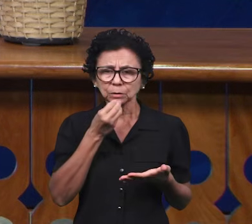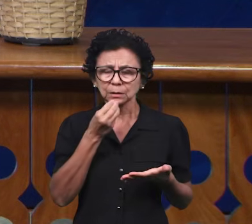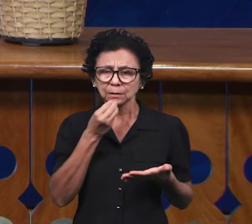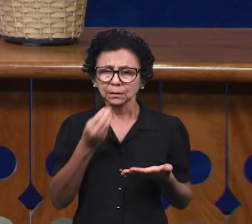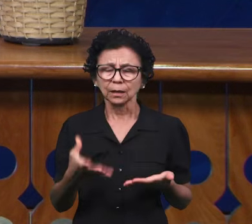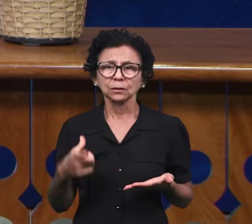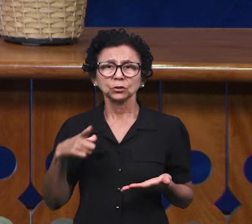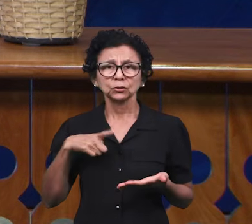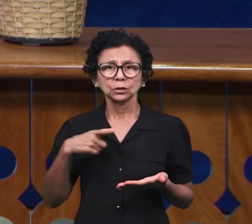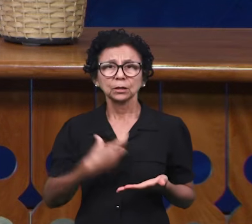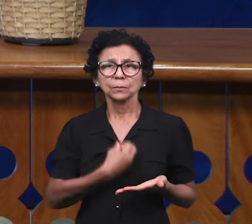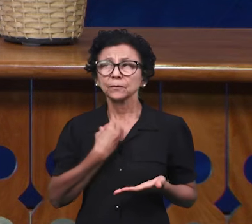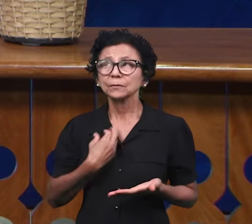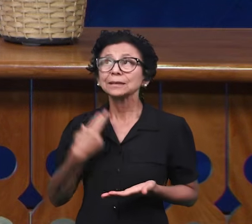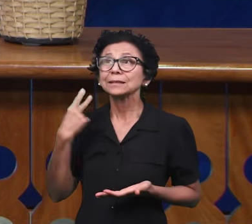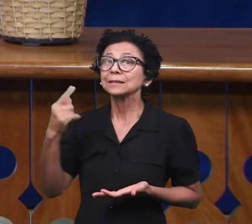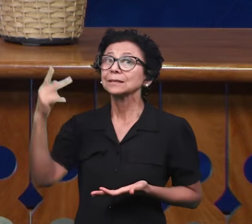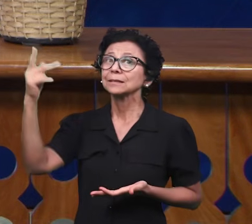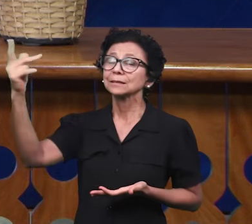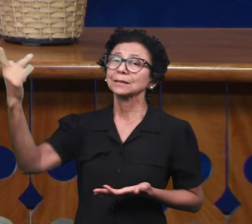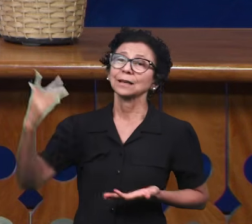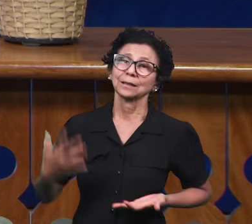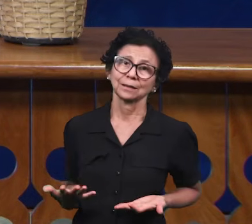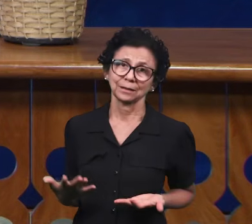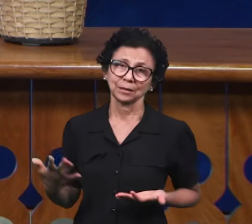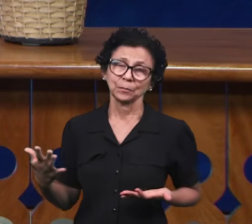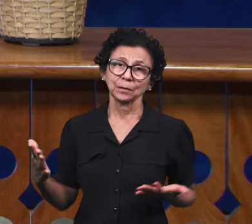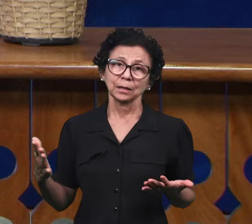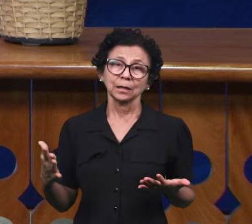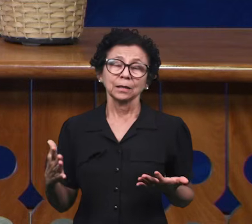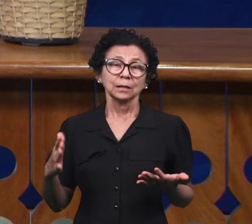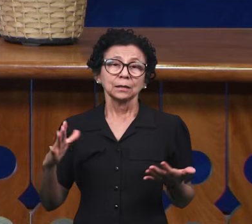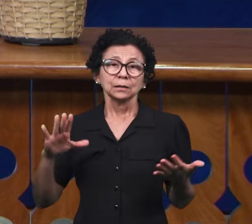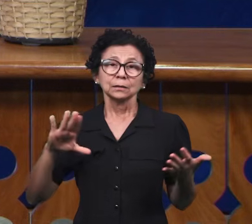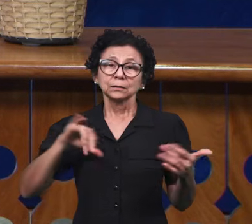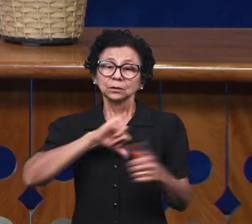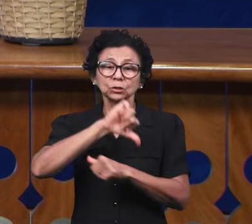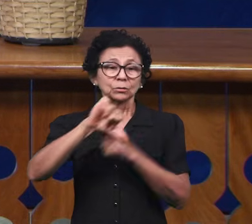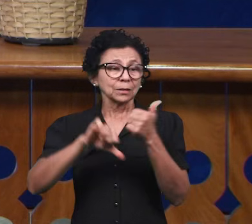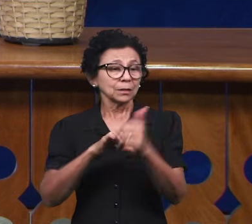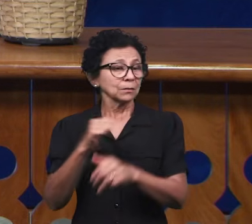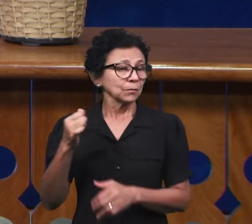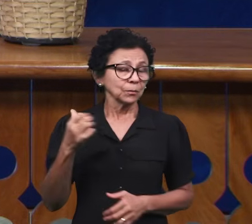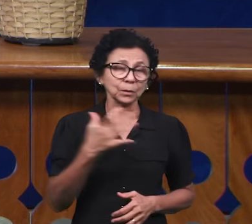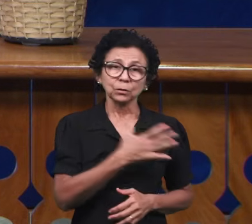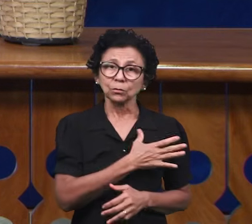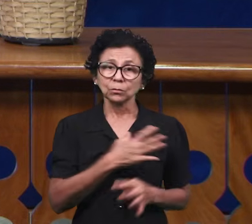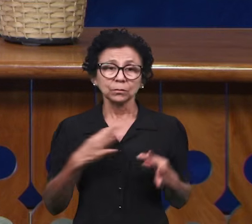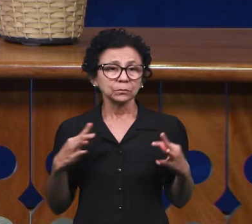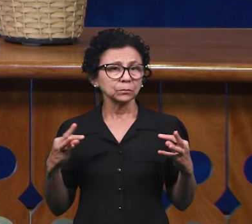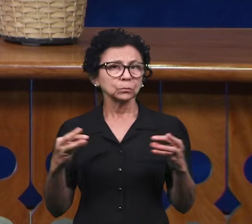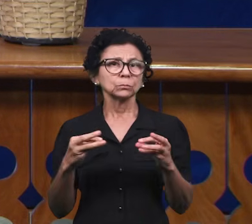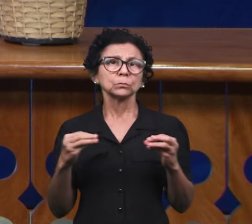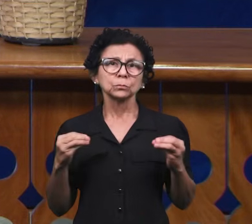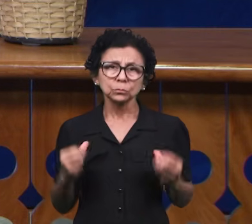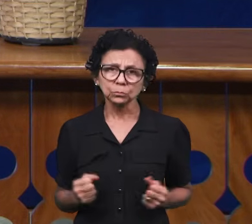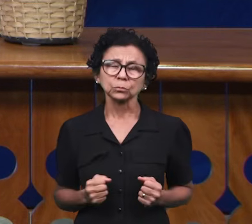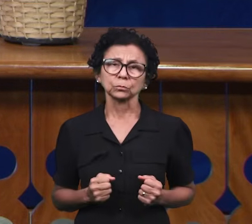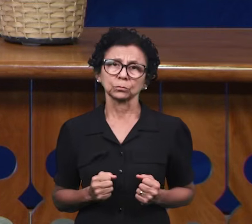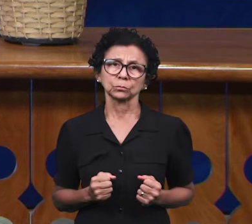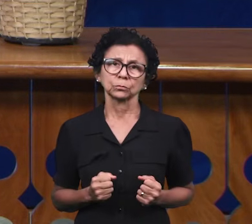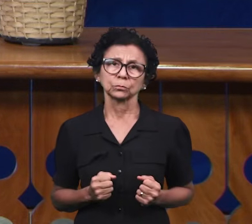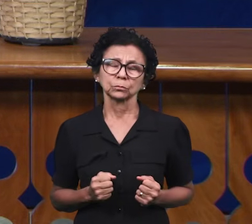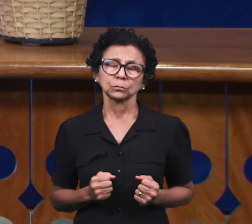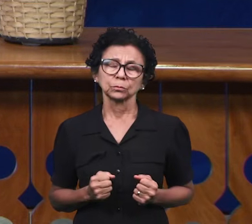eterna, o Senhor Jesus muda a história do homem. E o Senhor faz isso e tem feito no nosso